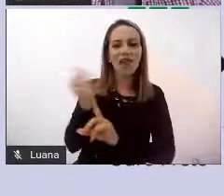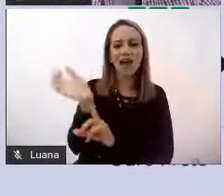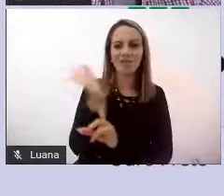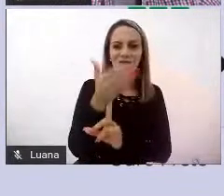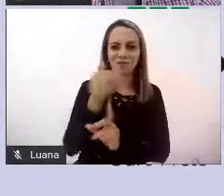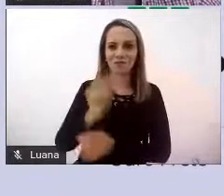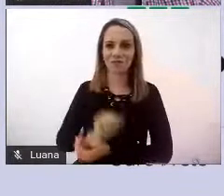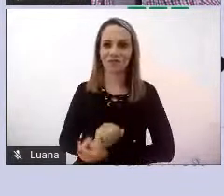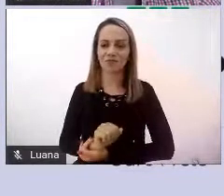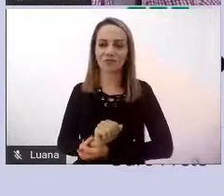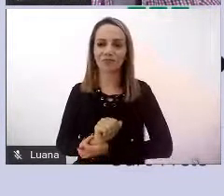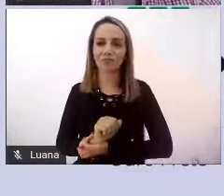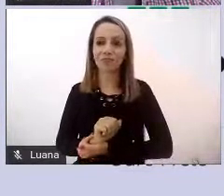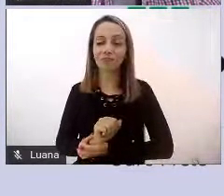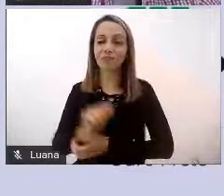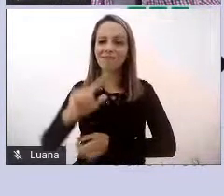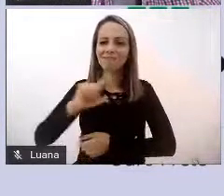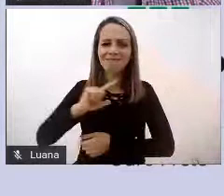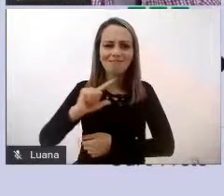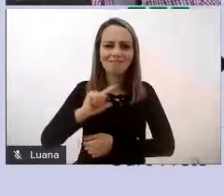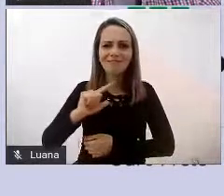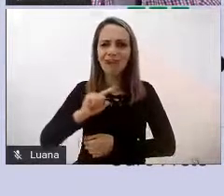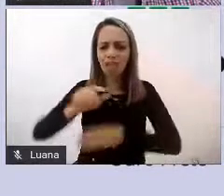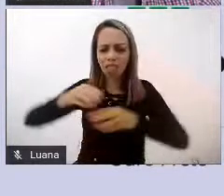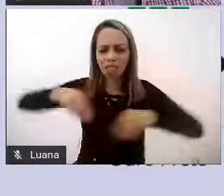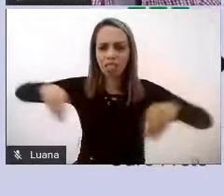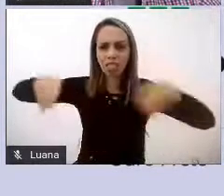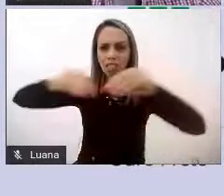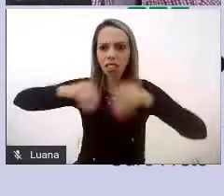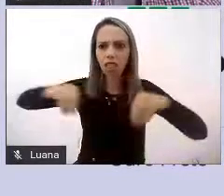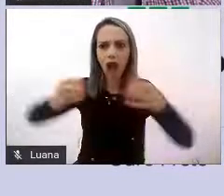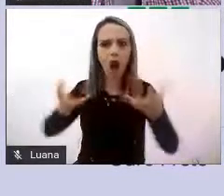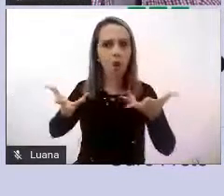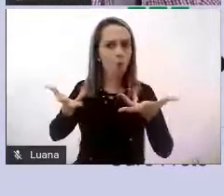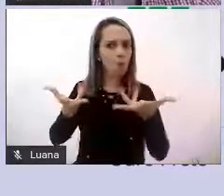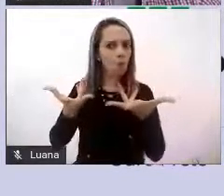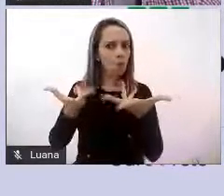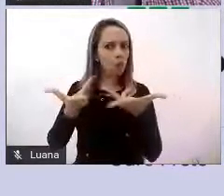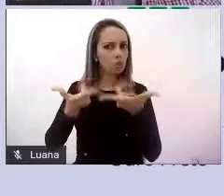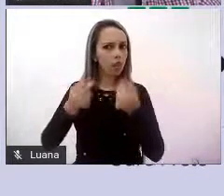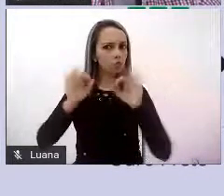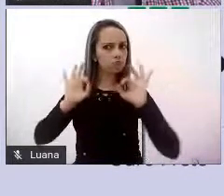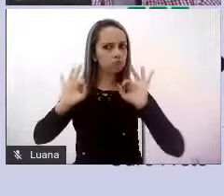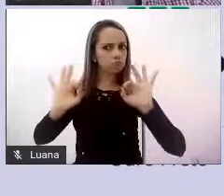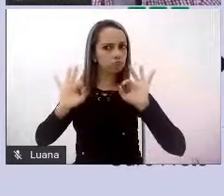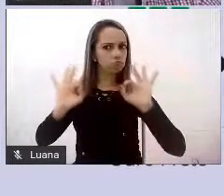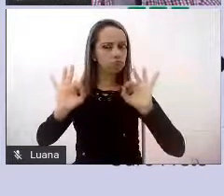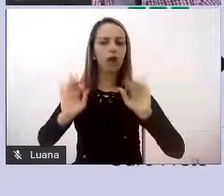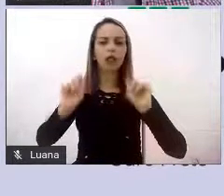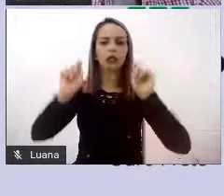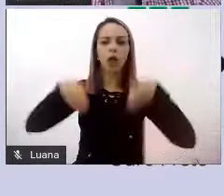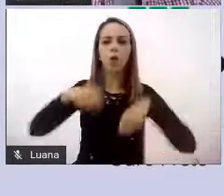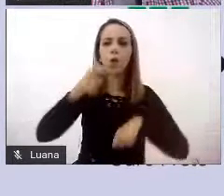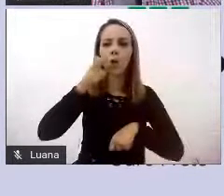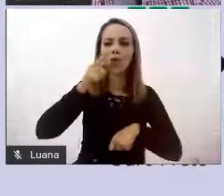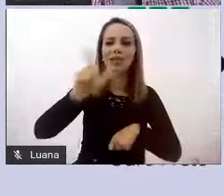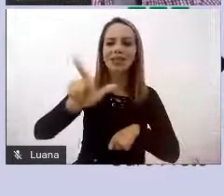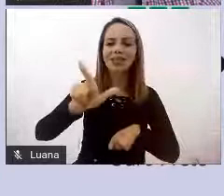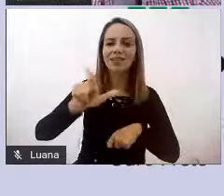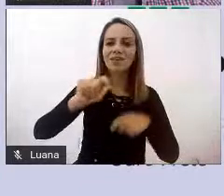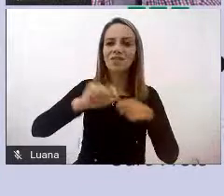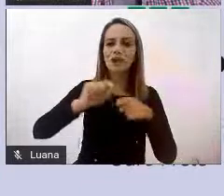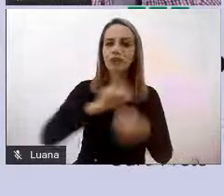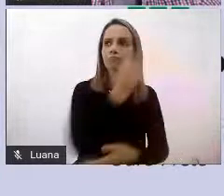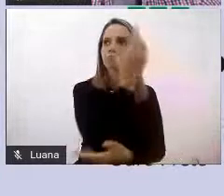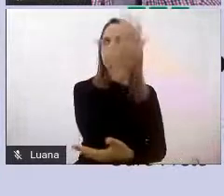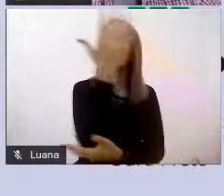ser coberto com quilos e quilos de terra de boa qualidade, o Nassau conseguiu produzir um jardim com 2.000